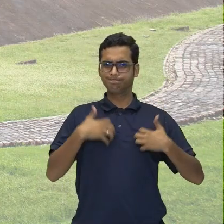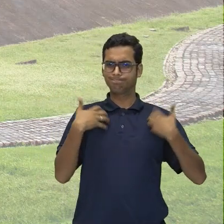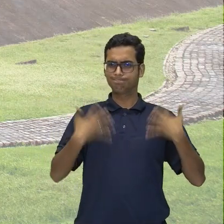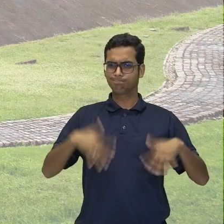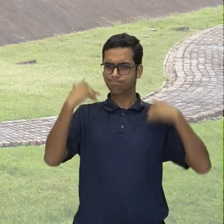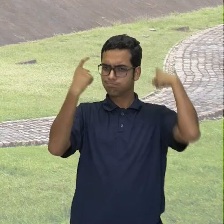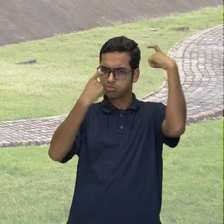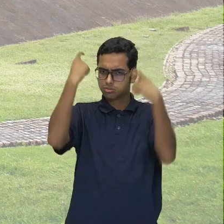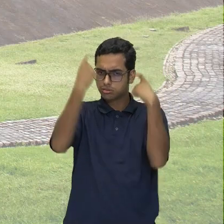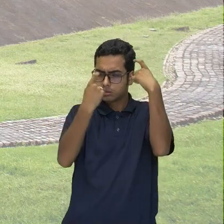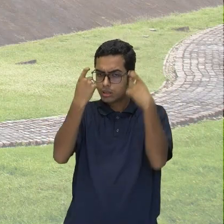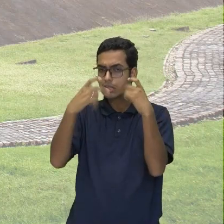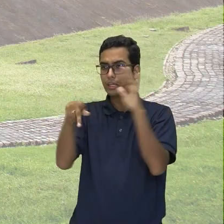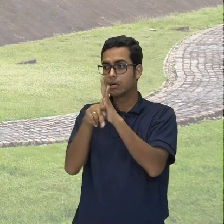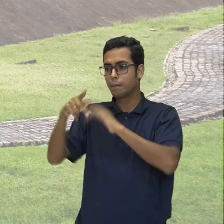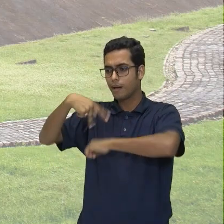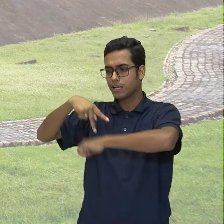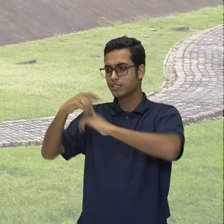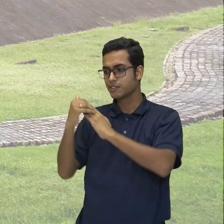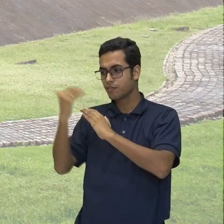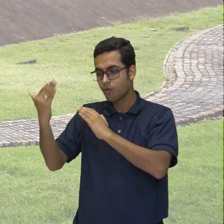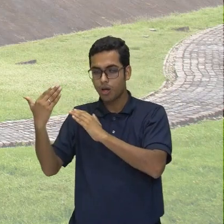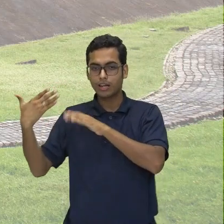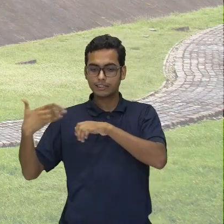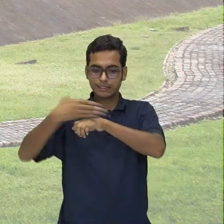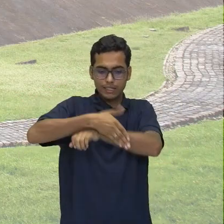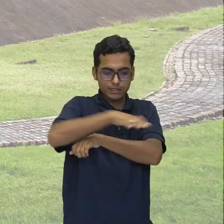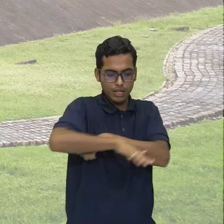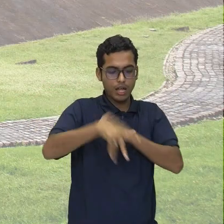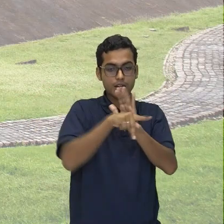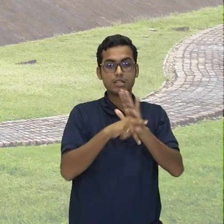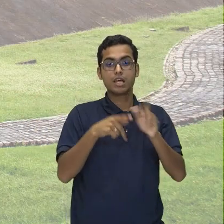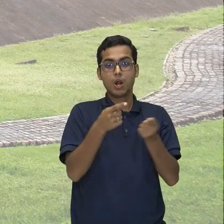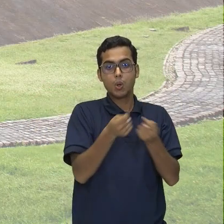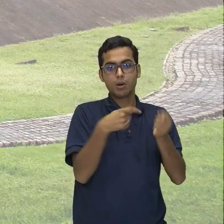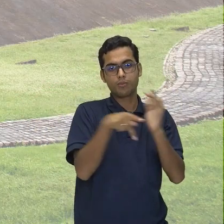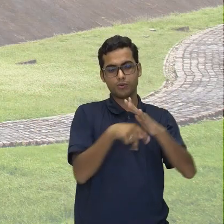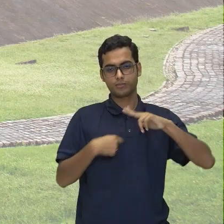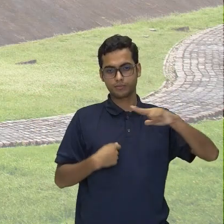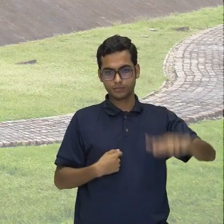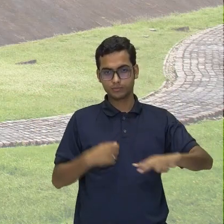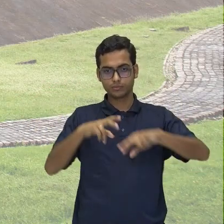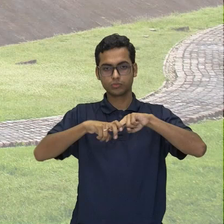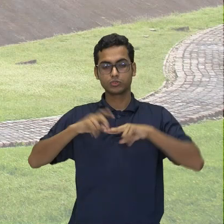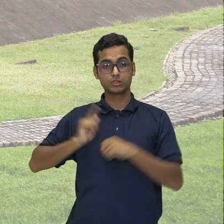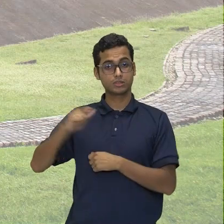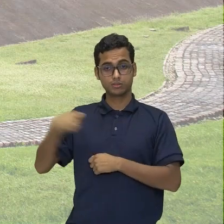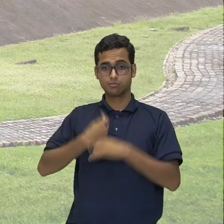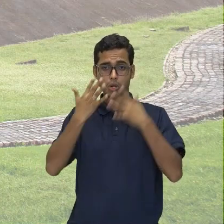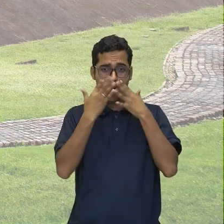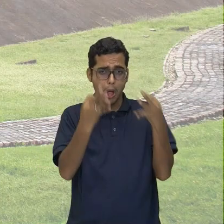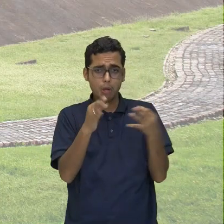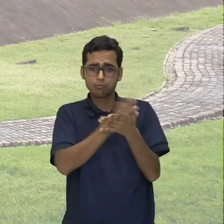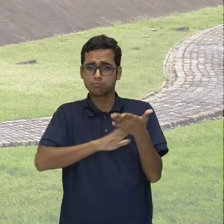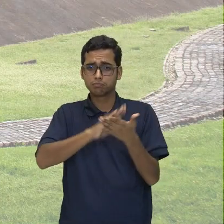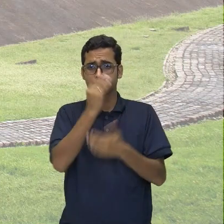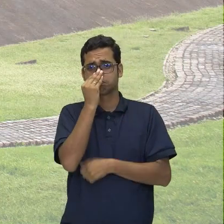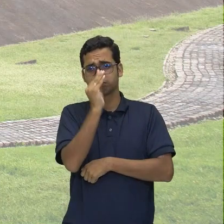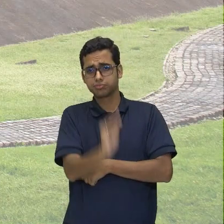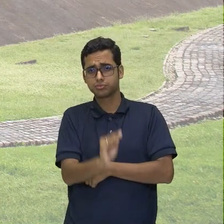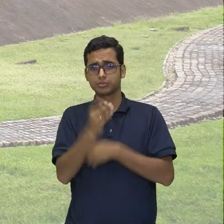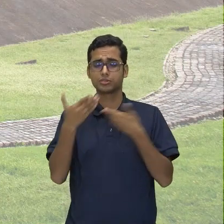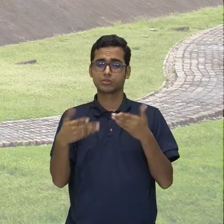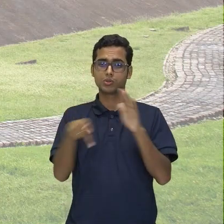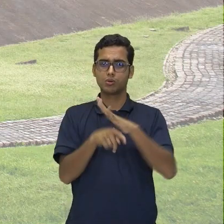entrando nos seus domínios portugueses. Então, já que a Espanha não estava dando a devida atenção a essa região, Portugal